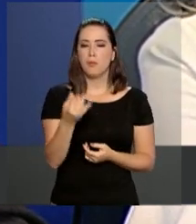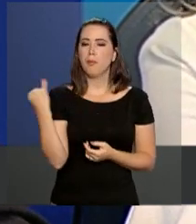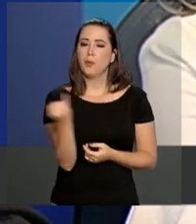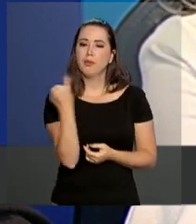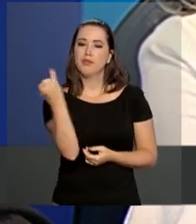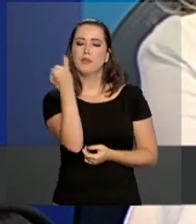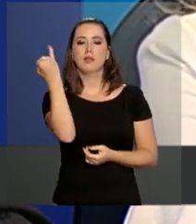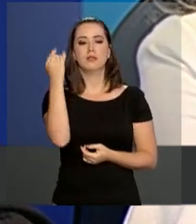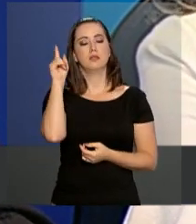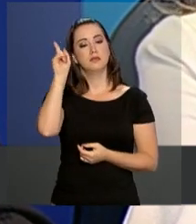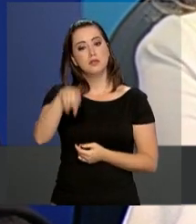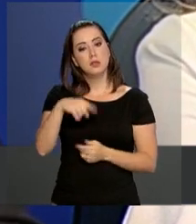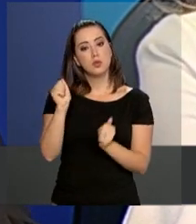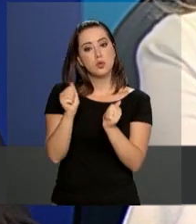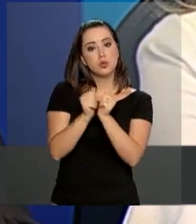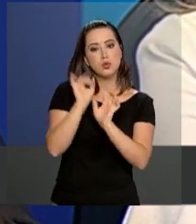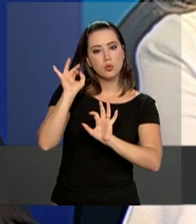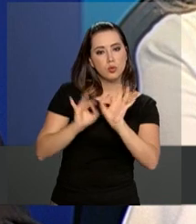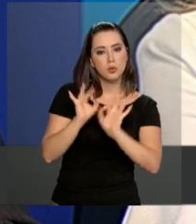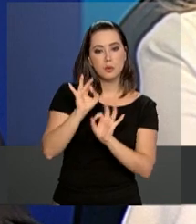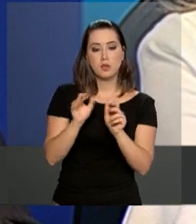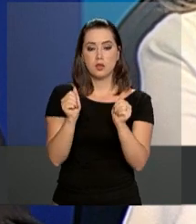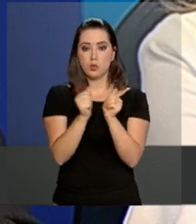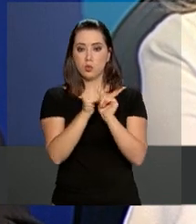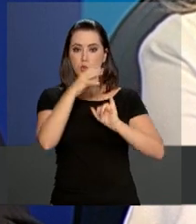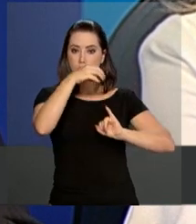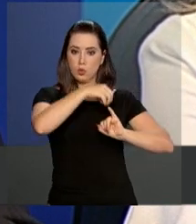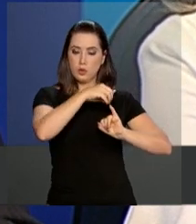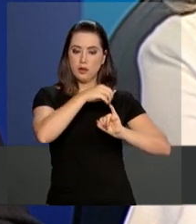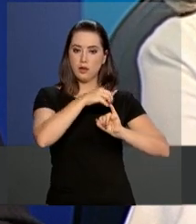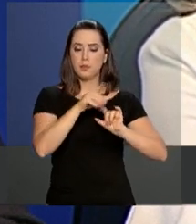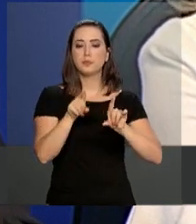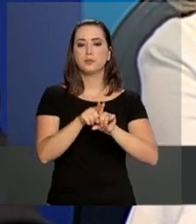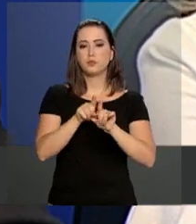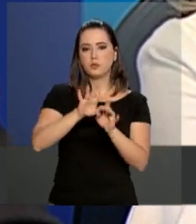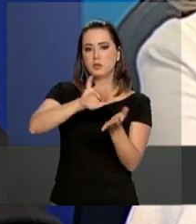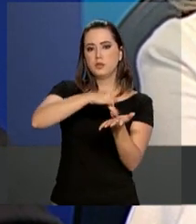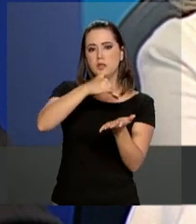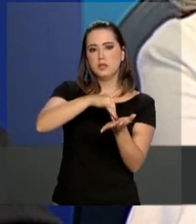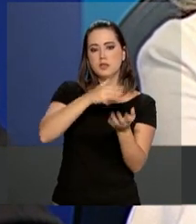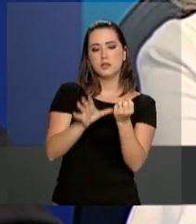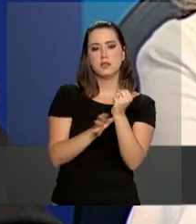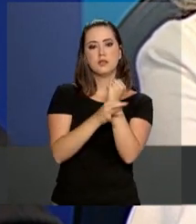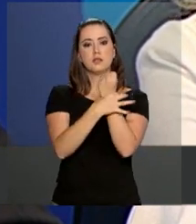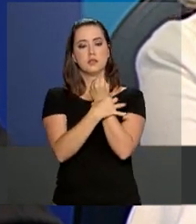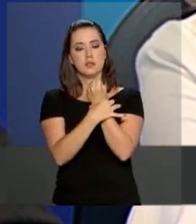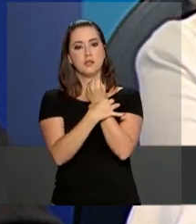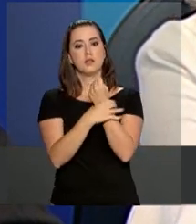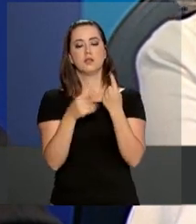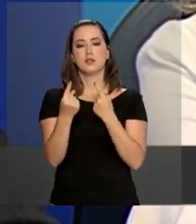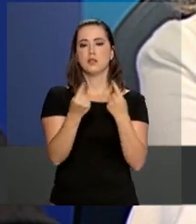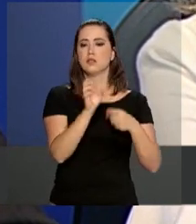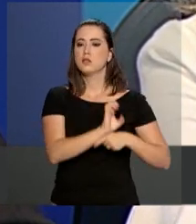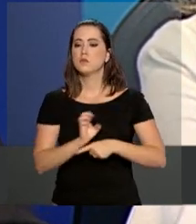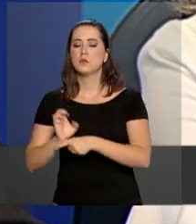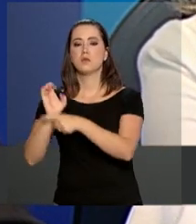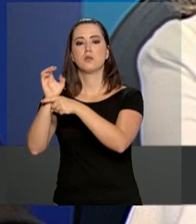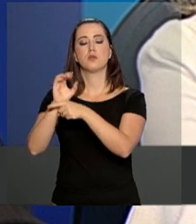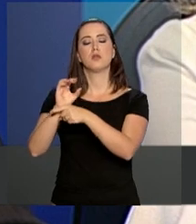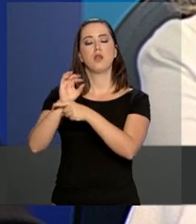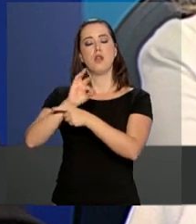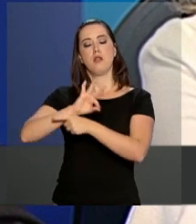em conjunto sob a coordenação aqui do inep é a secretaria de segurança estaduais a polícia civil